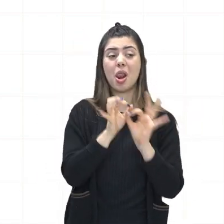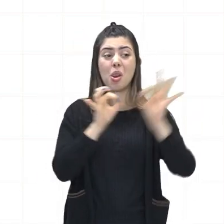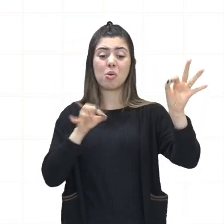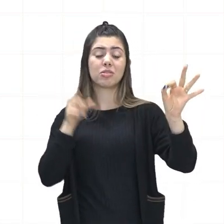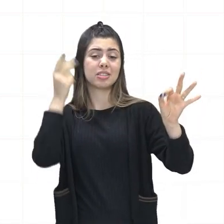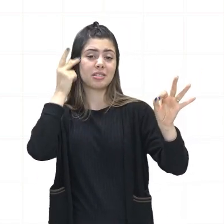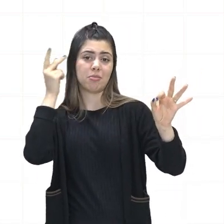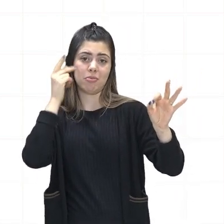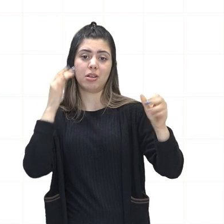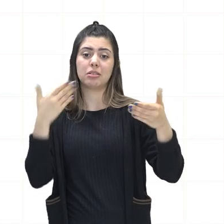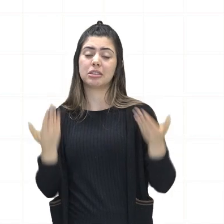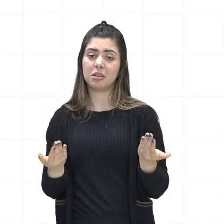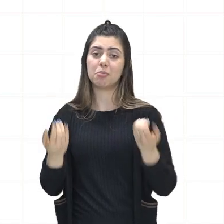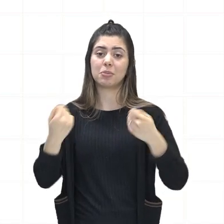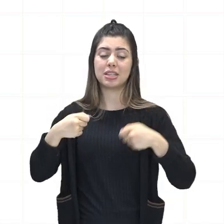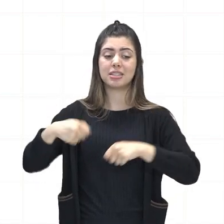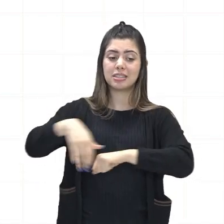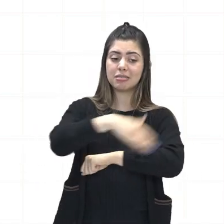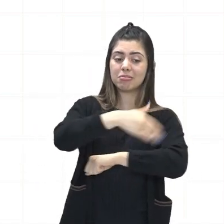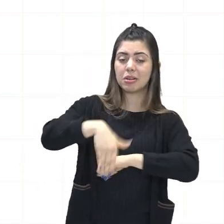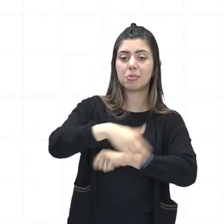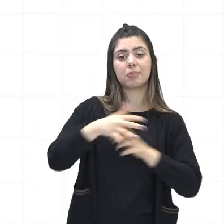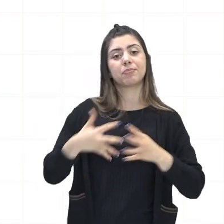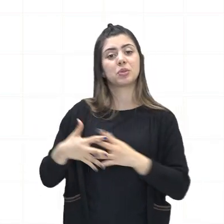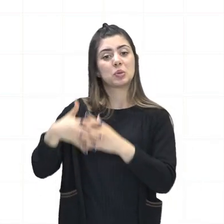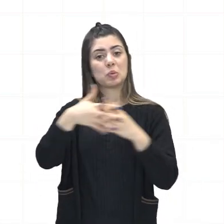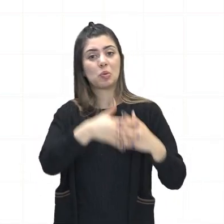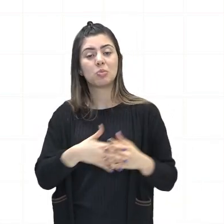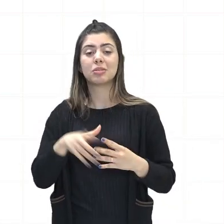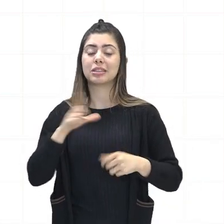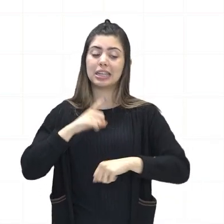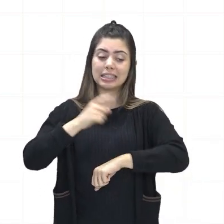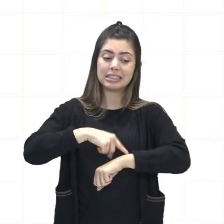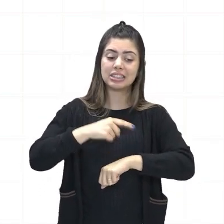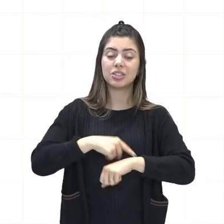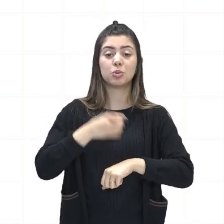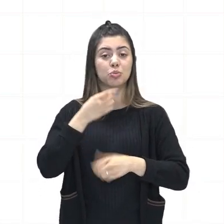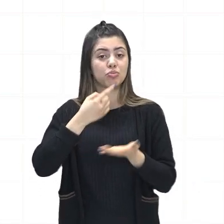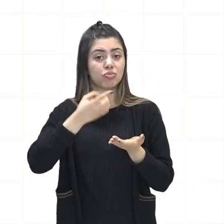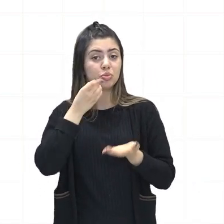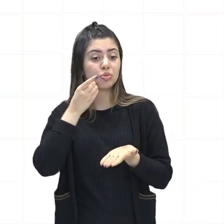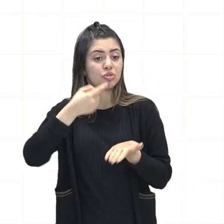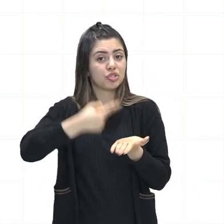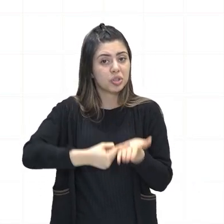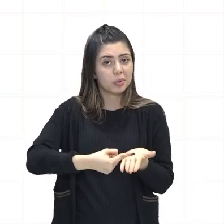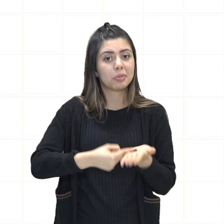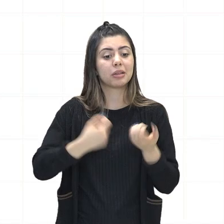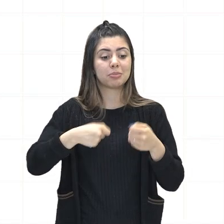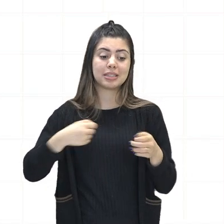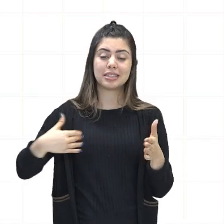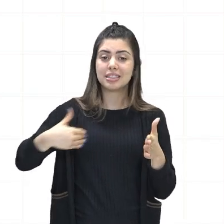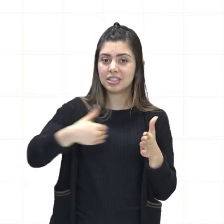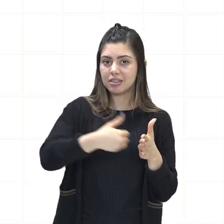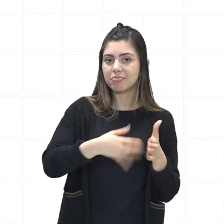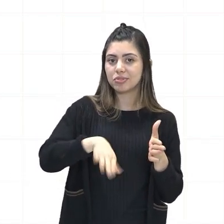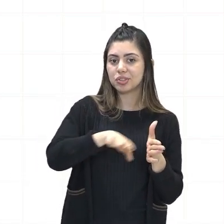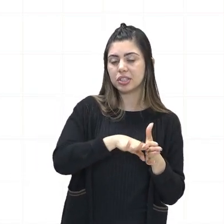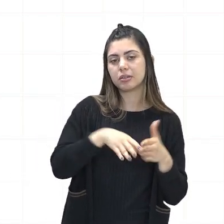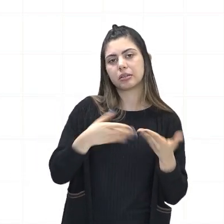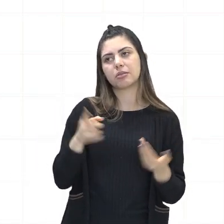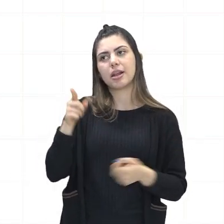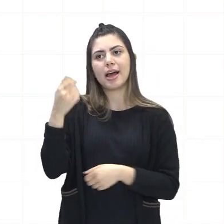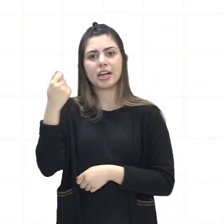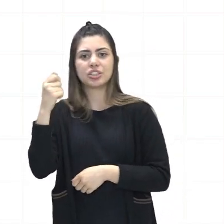e tem que vir pelos caminhões, tem que vir de qualquer jeito, tem prazo para chegar, né? Tem toda essa situação aí, né? A Argentina é um território um